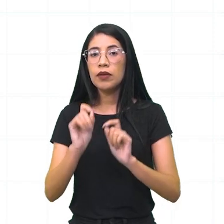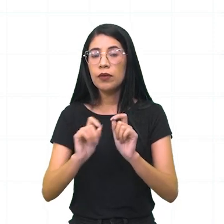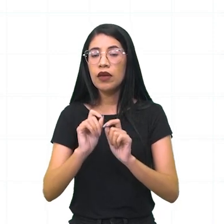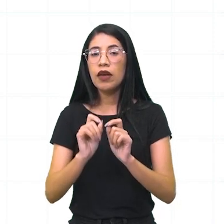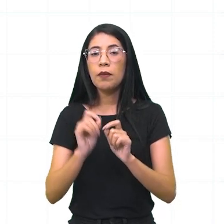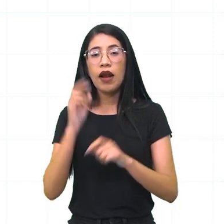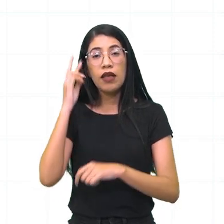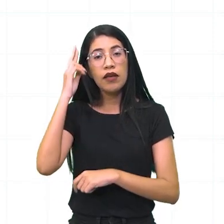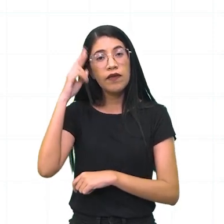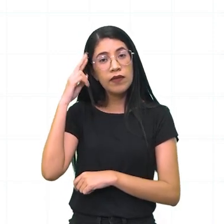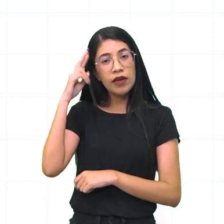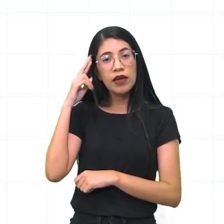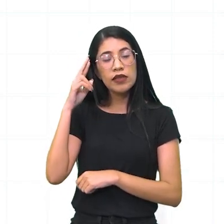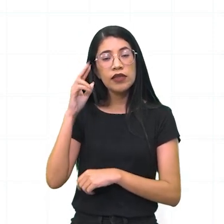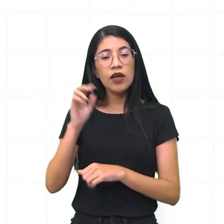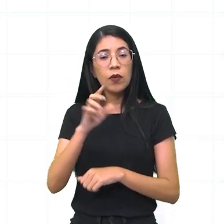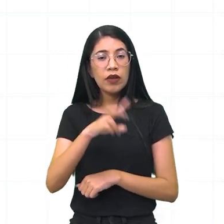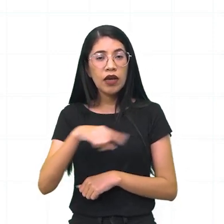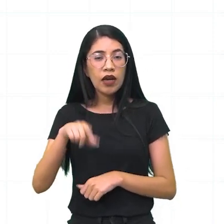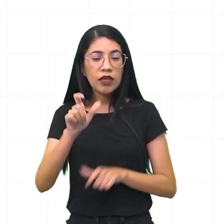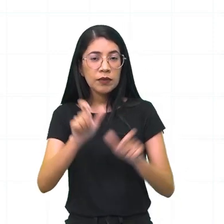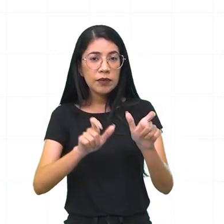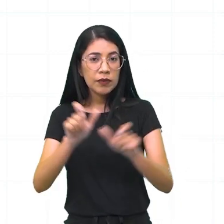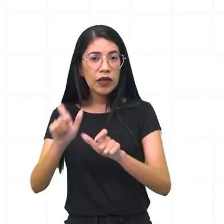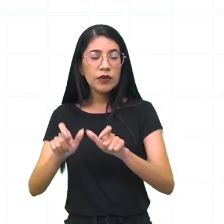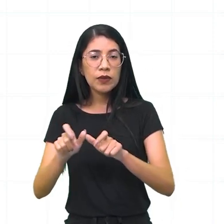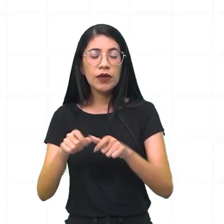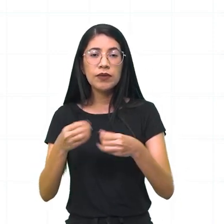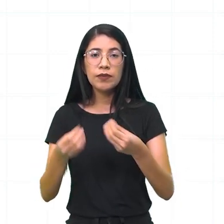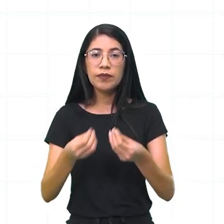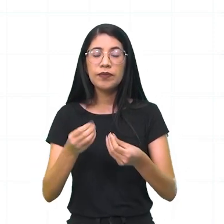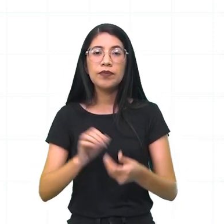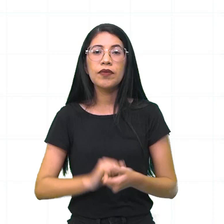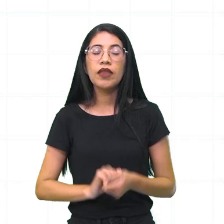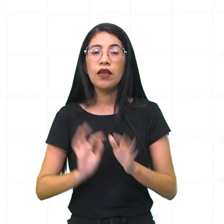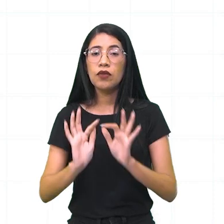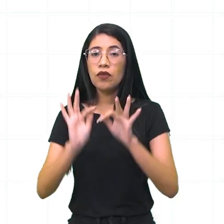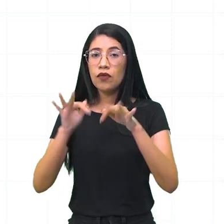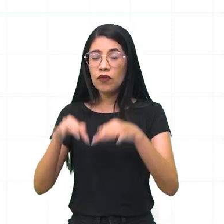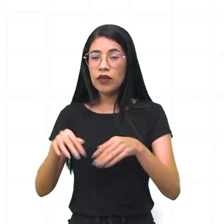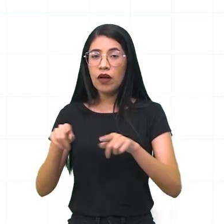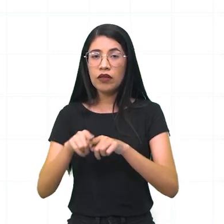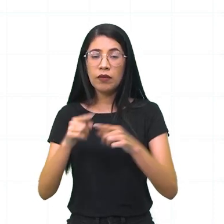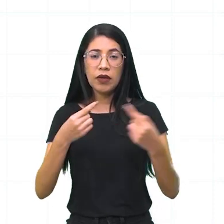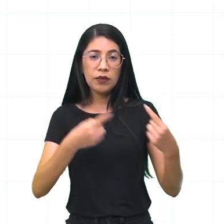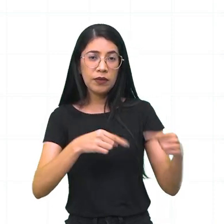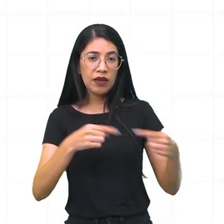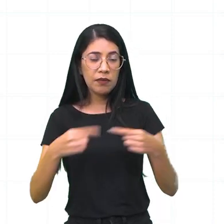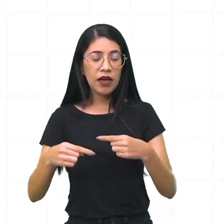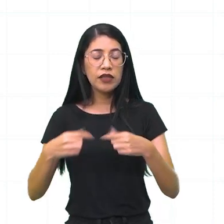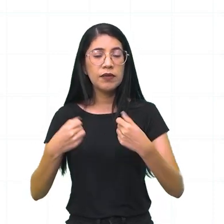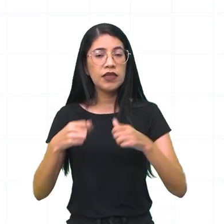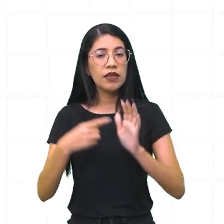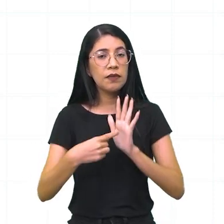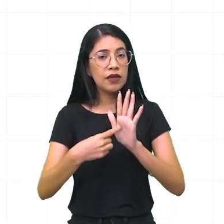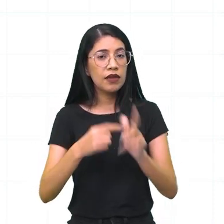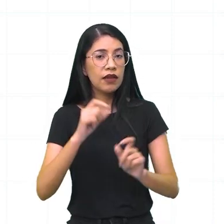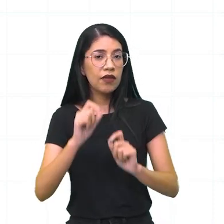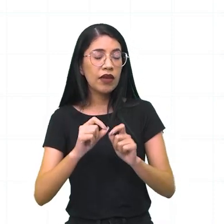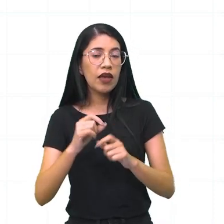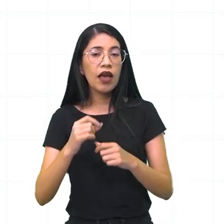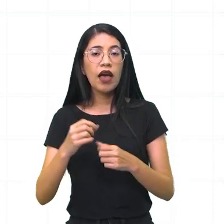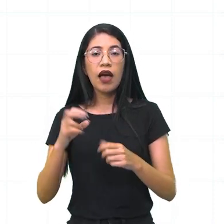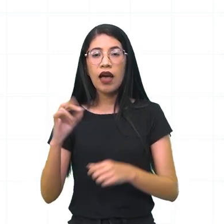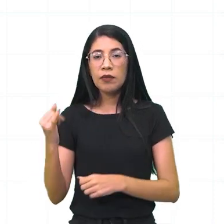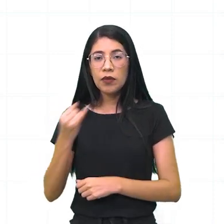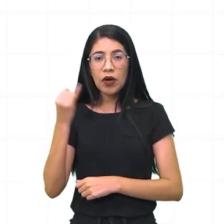para a reflexão do público, tá? No final do debate, apresente e mencione a importância